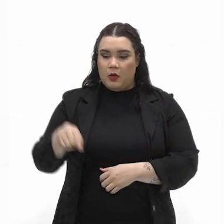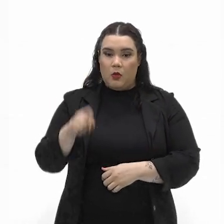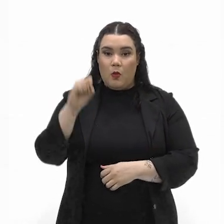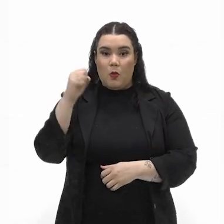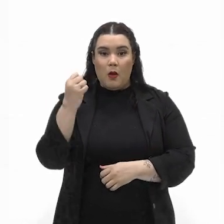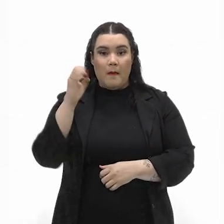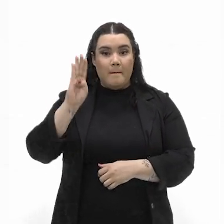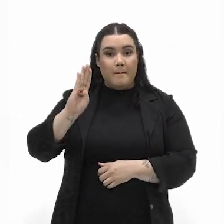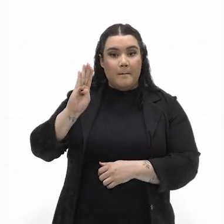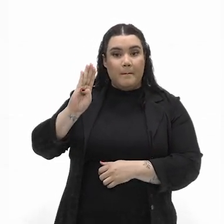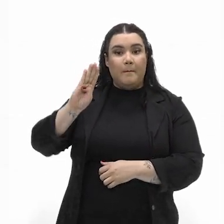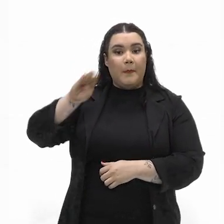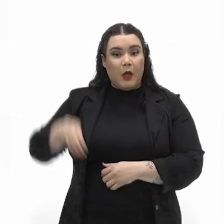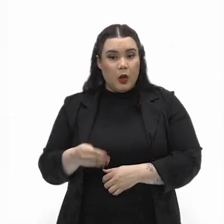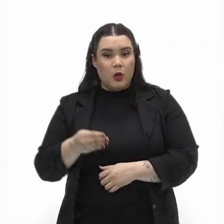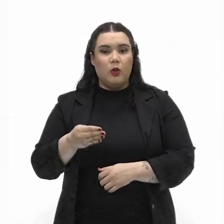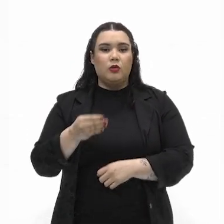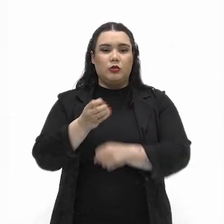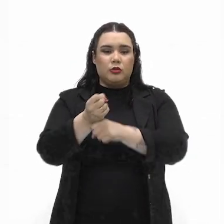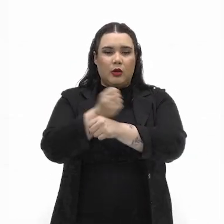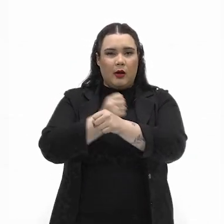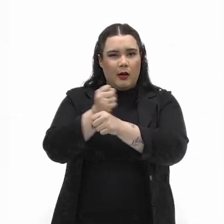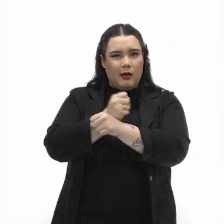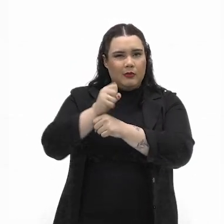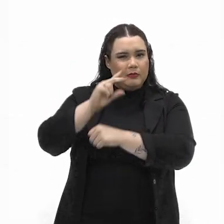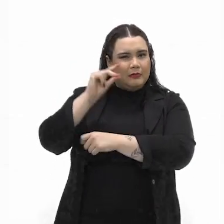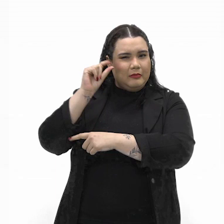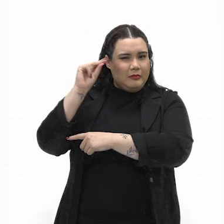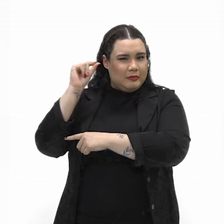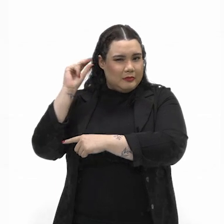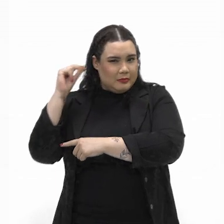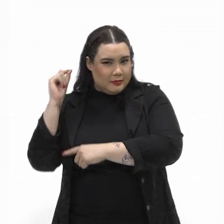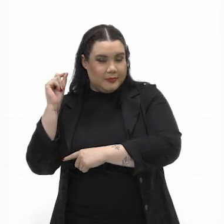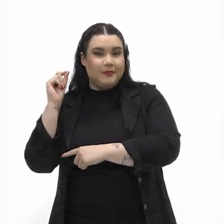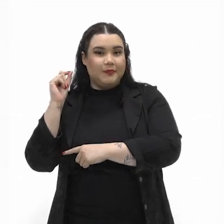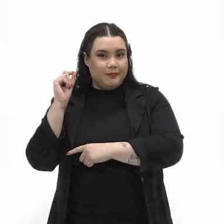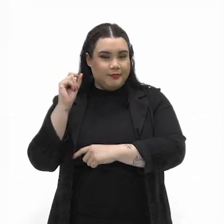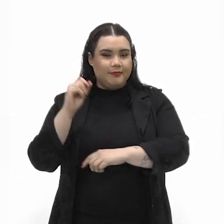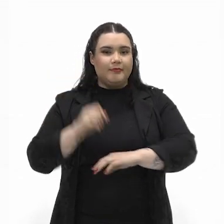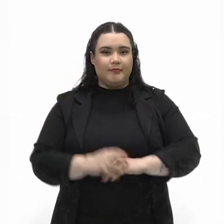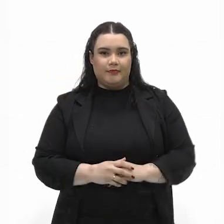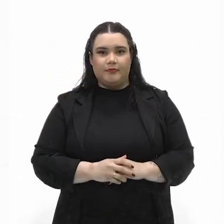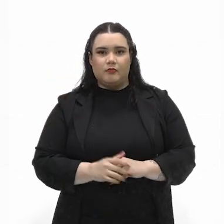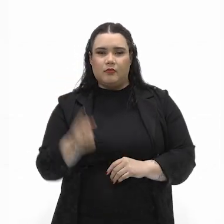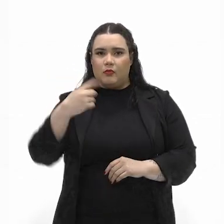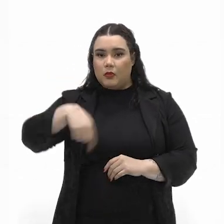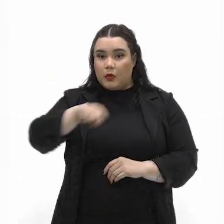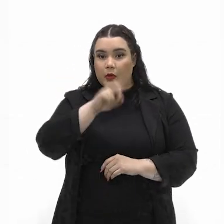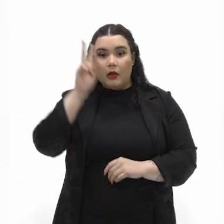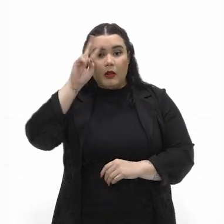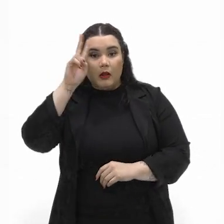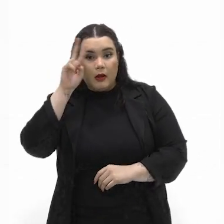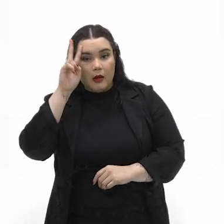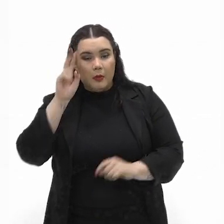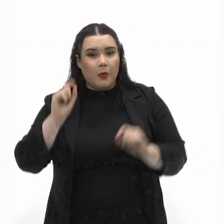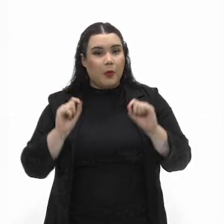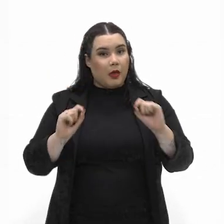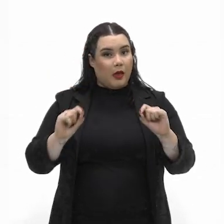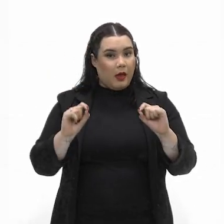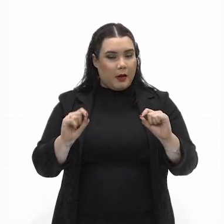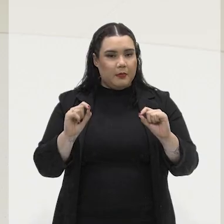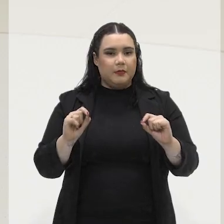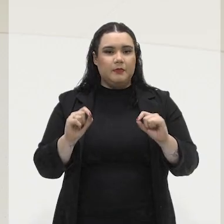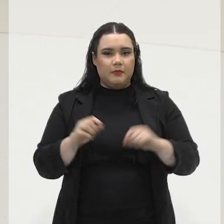13,8 bilhões de anos atrás, aproximadamente. Lembrem-se vocês que nós temos aqui